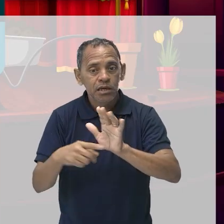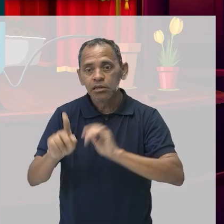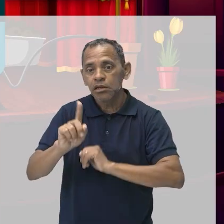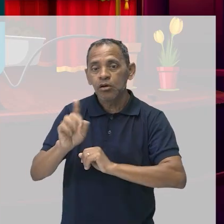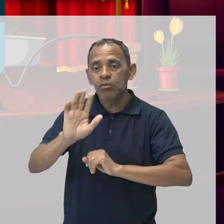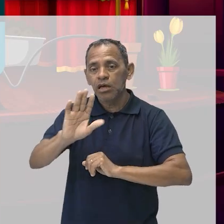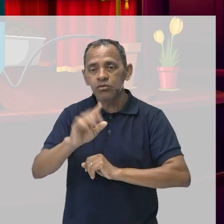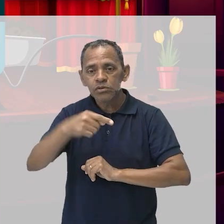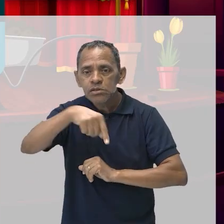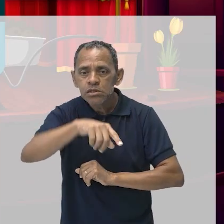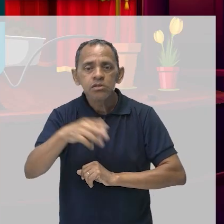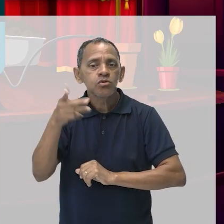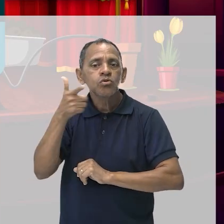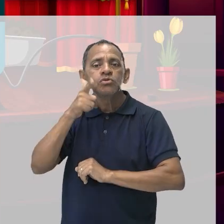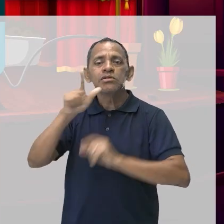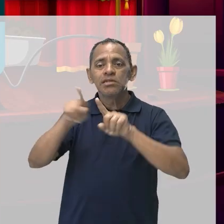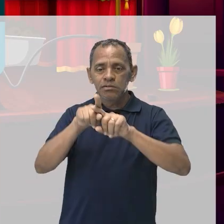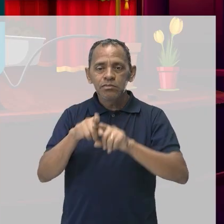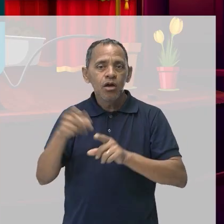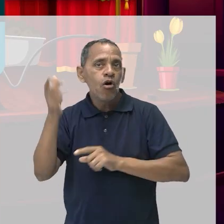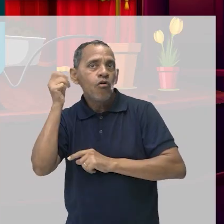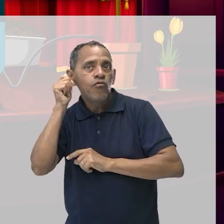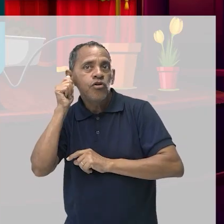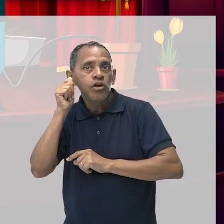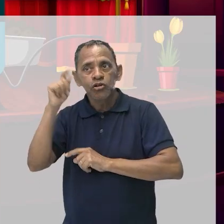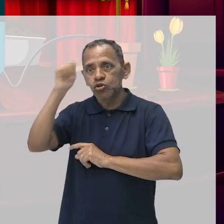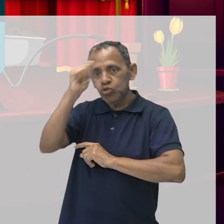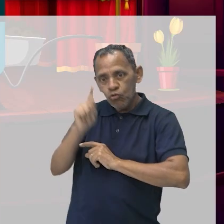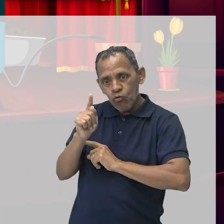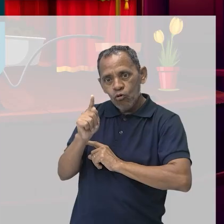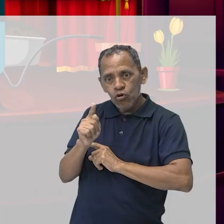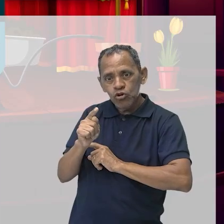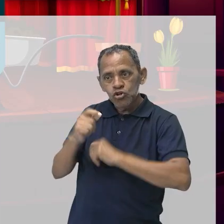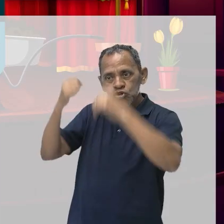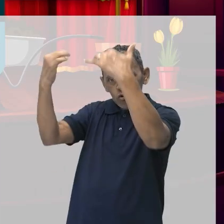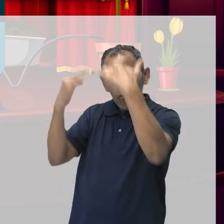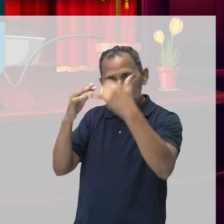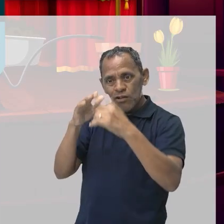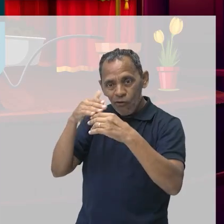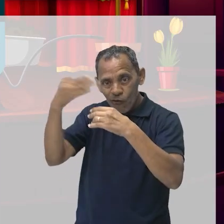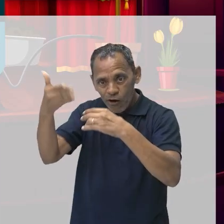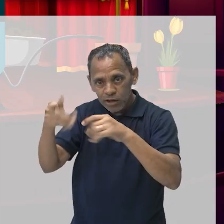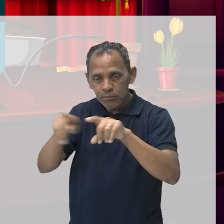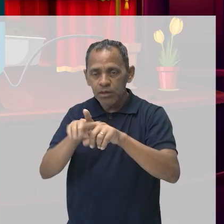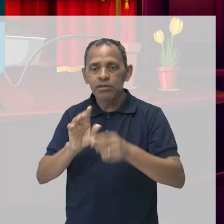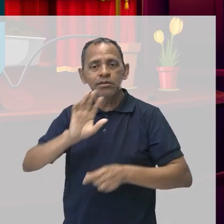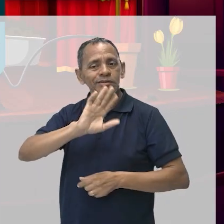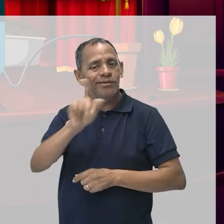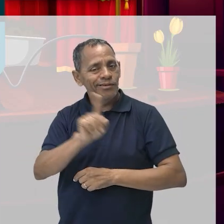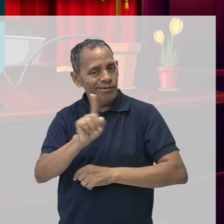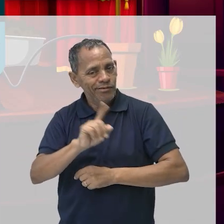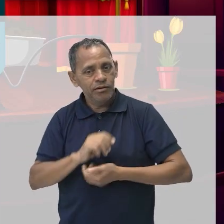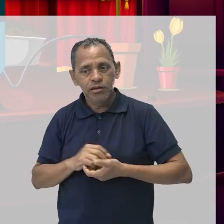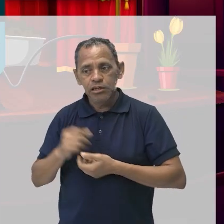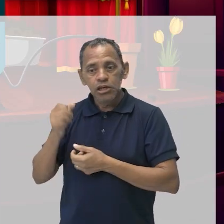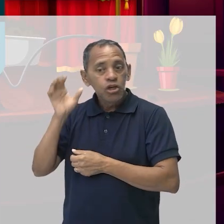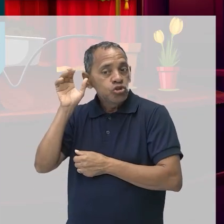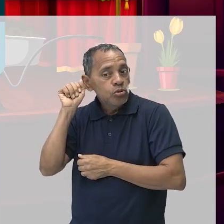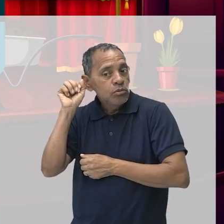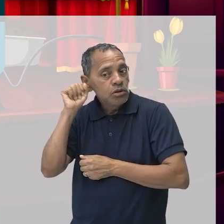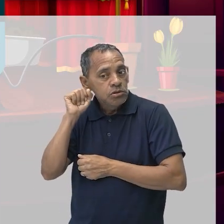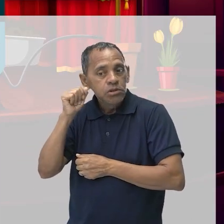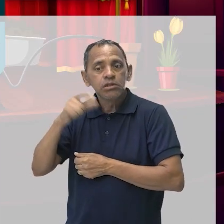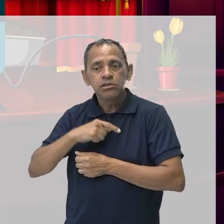ouvir. Trovões, será que estava chovendo lá fora? Não, a sonoplastia trouxe esse efeito. Então,